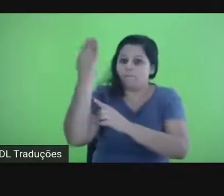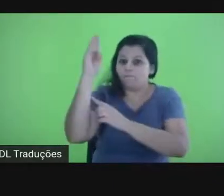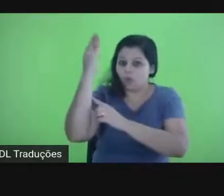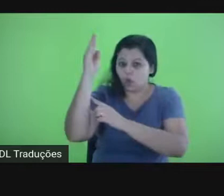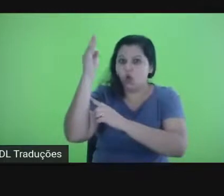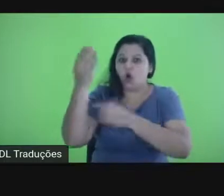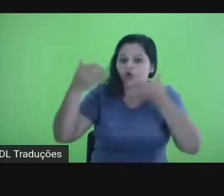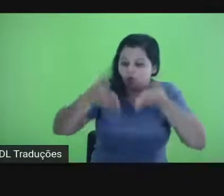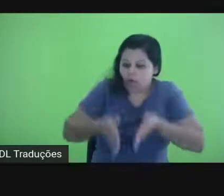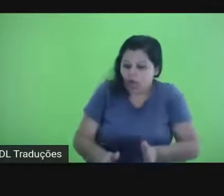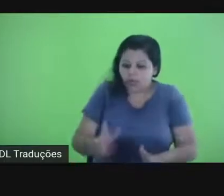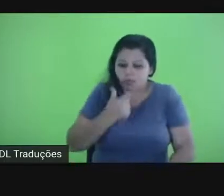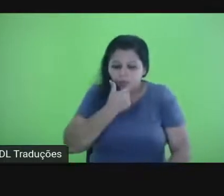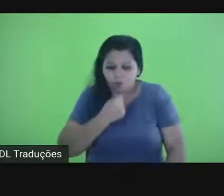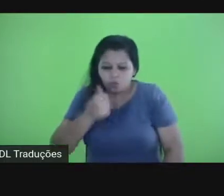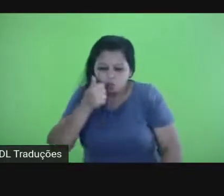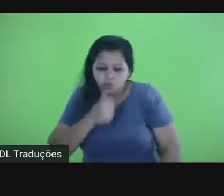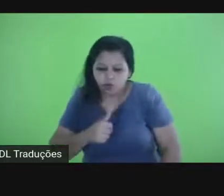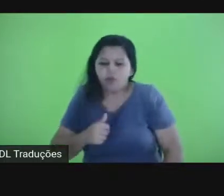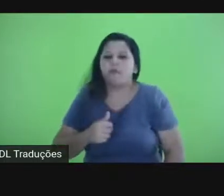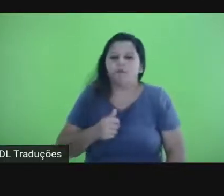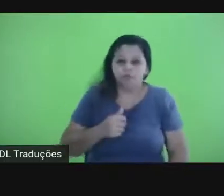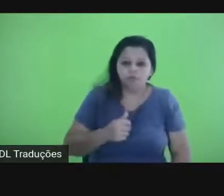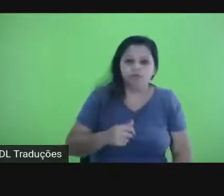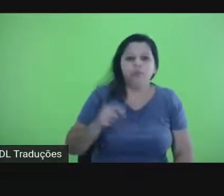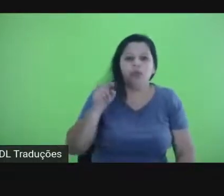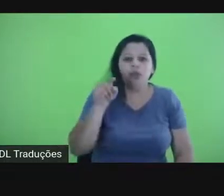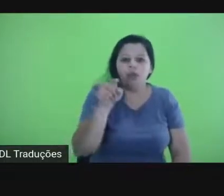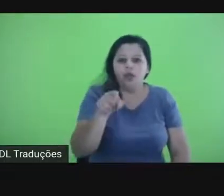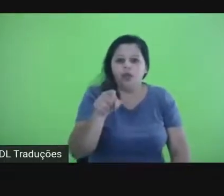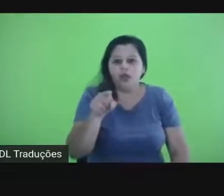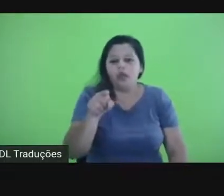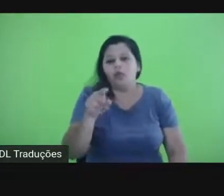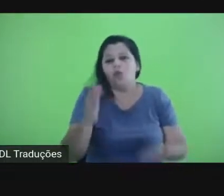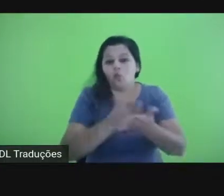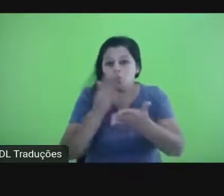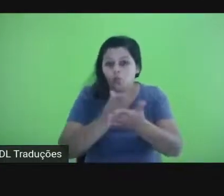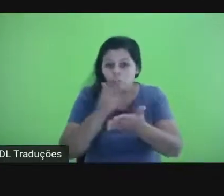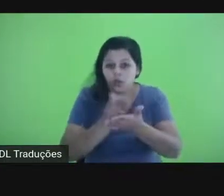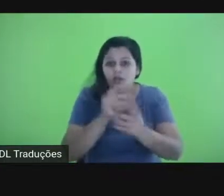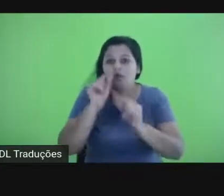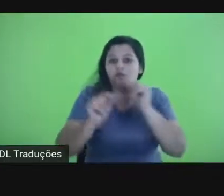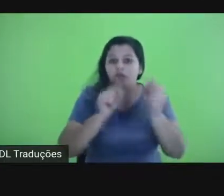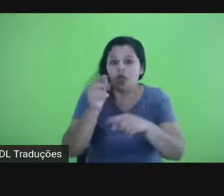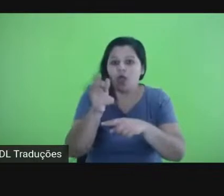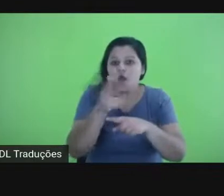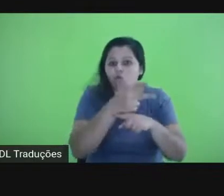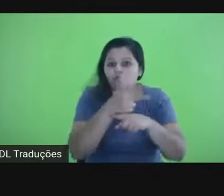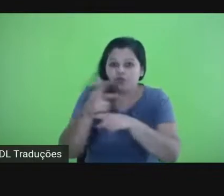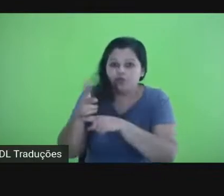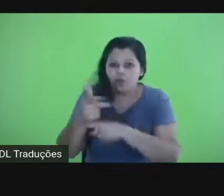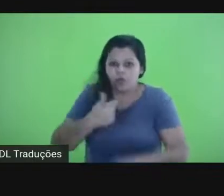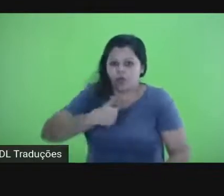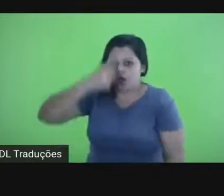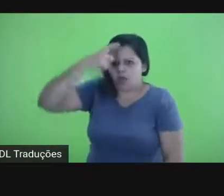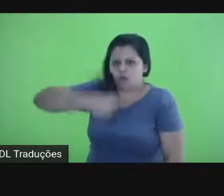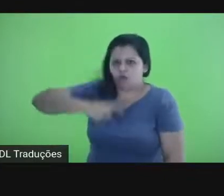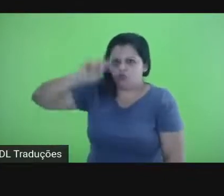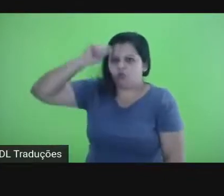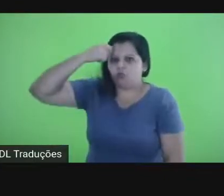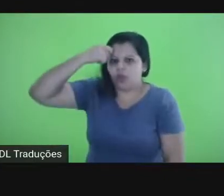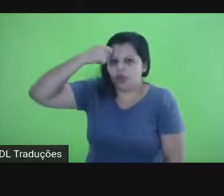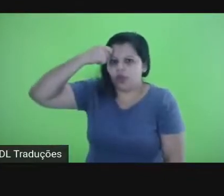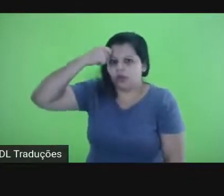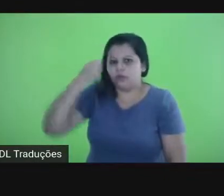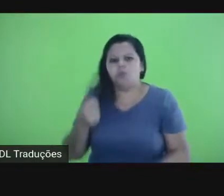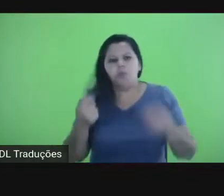gente apresenta. O James Baldwin, no filme Eu Não Sou Negro, né, o próprio título do filme já está dizendo meio que um equivalente do que Simone de